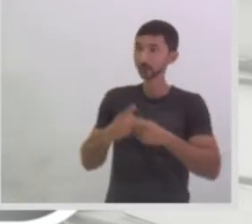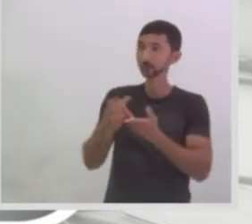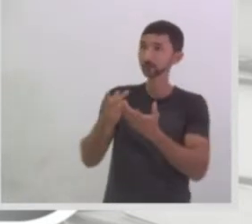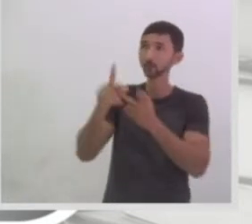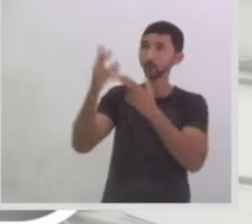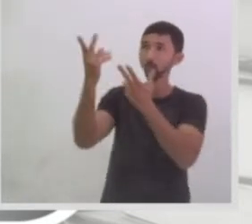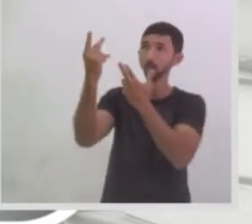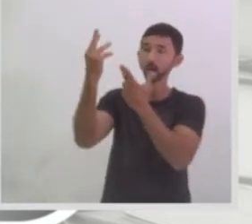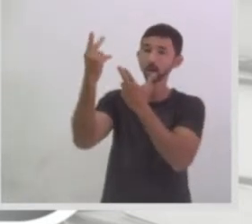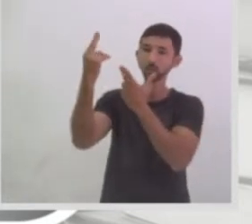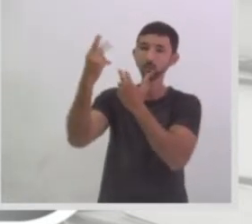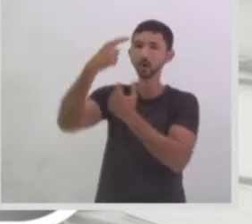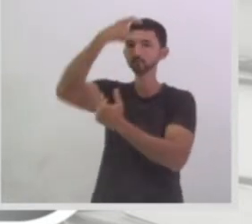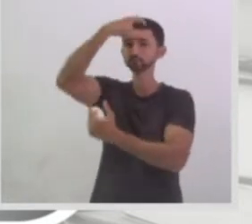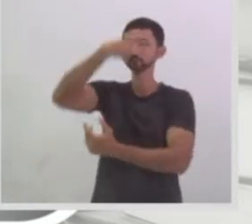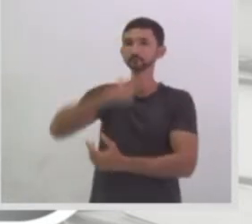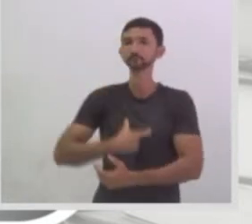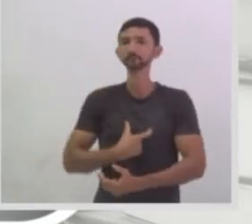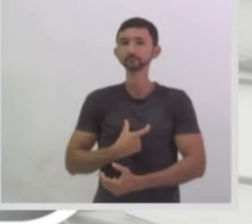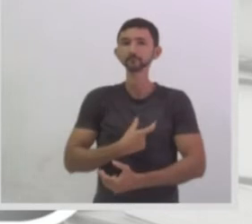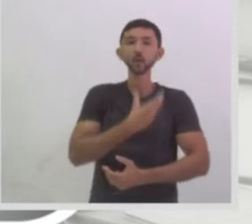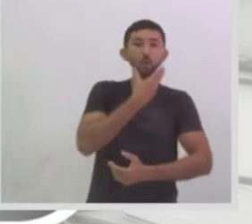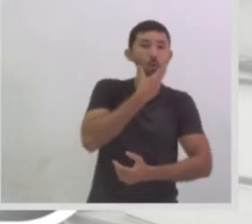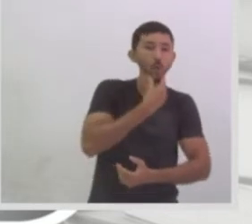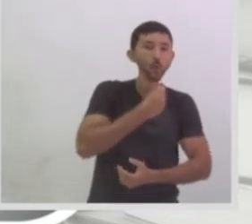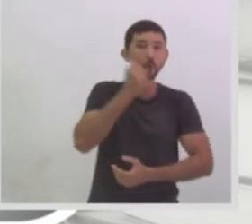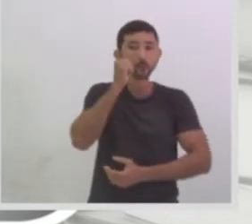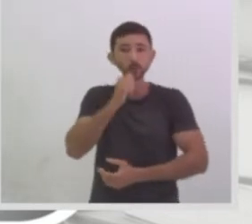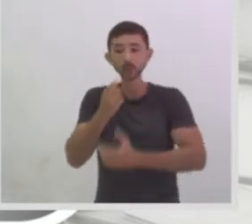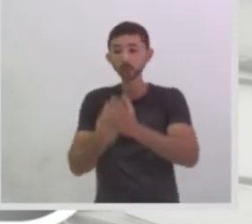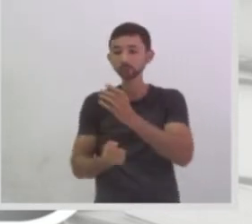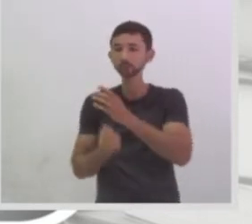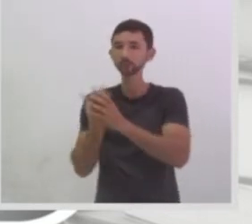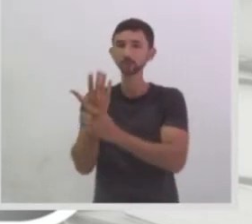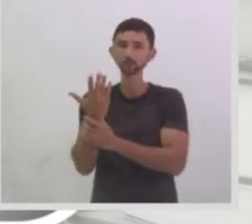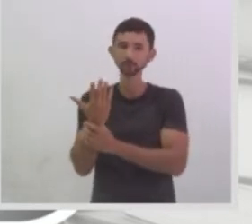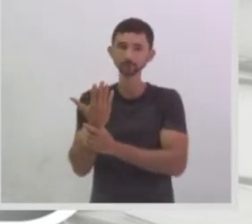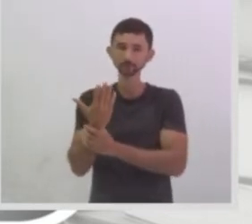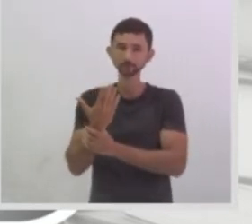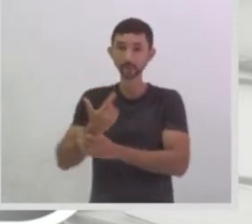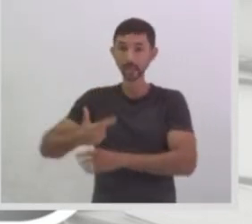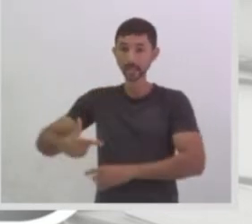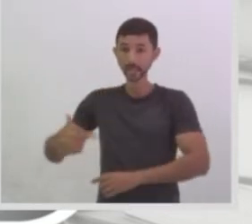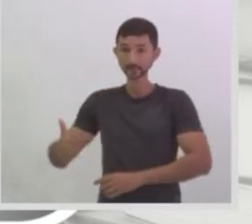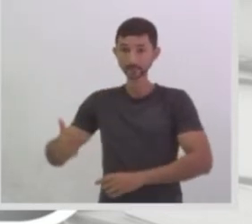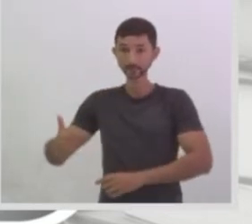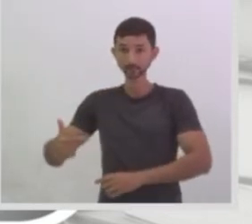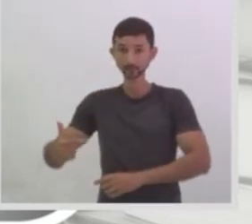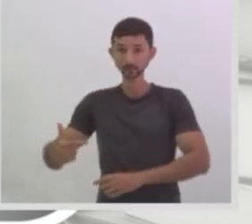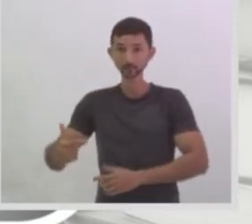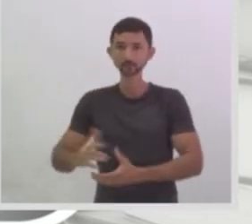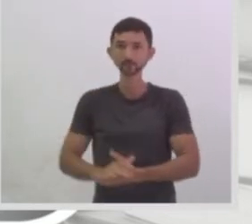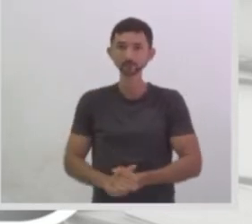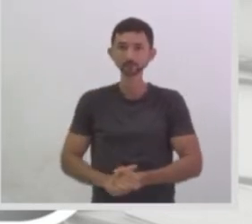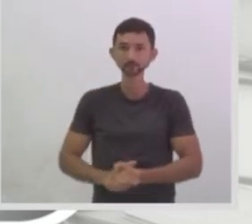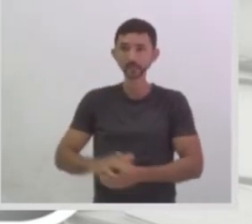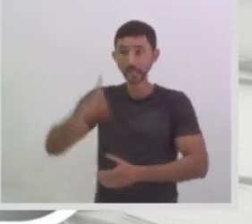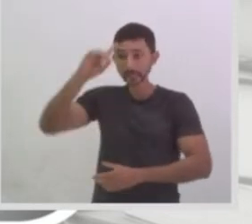Deus o criou, macho e fêmea os criou. A segunda imagem diz: e disse